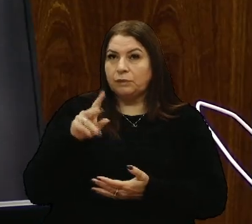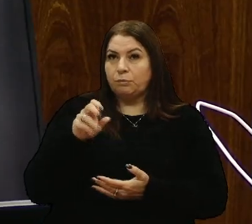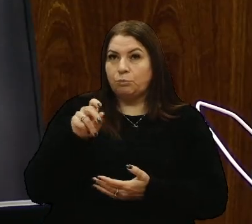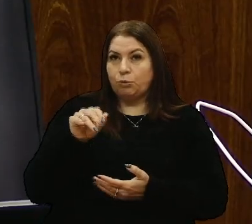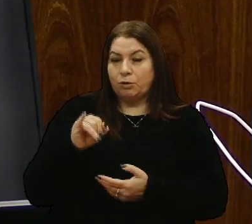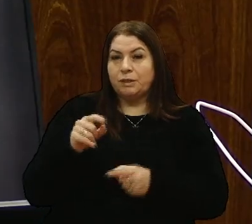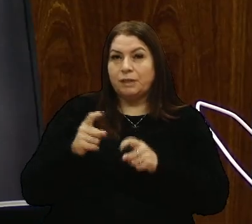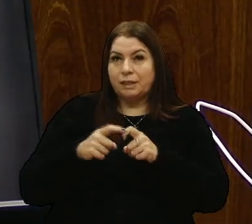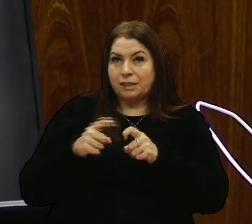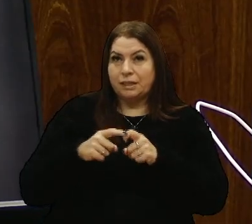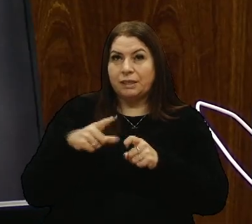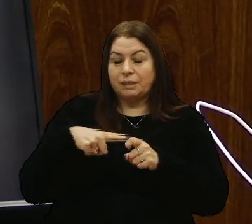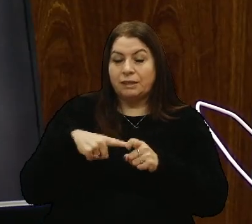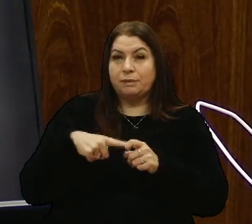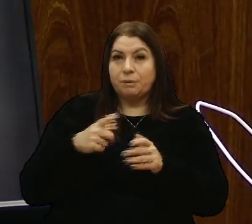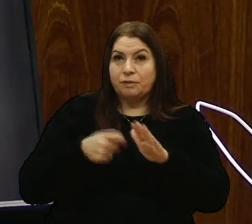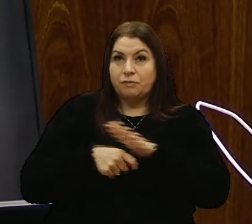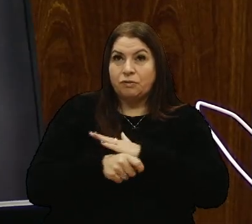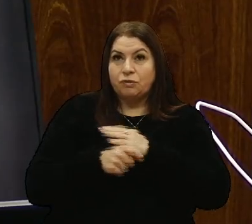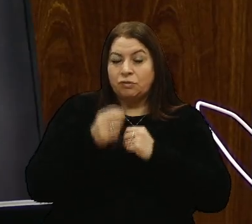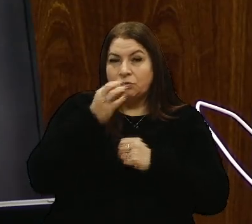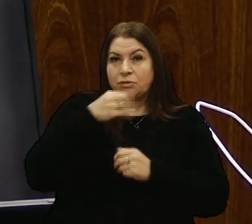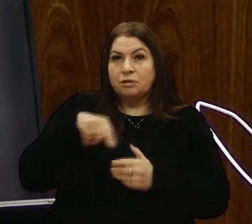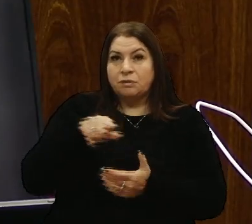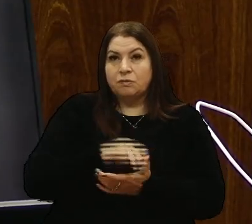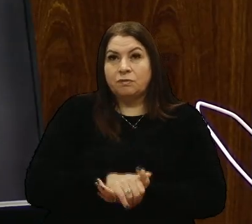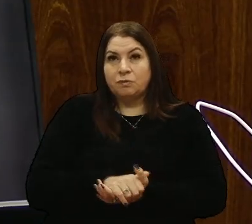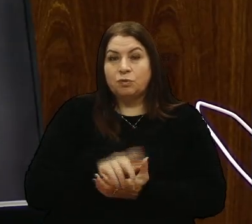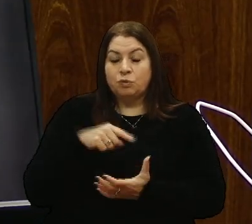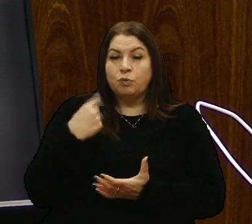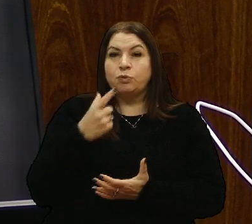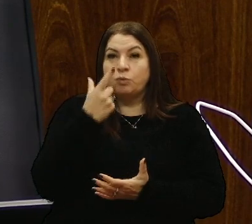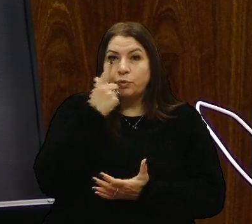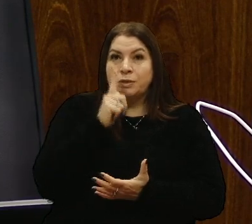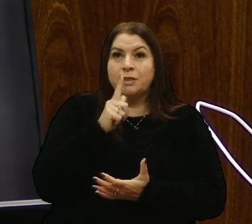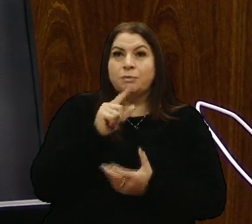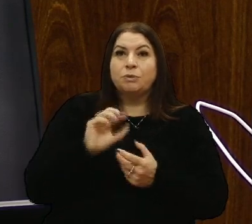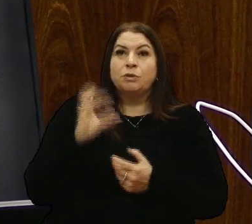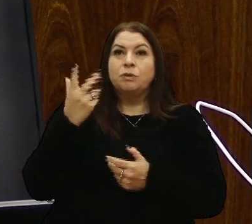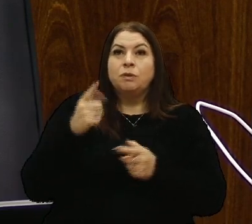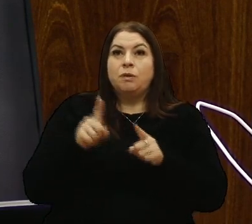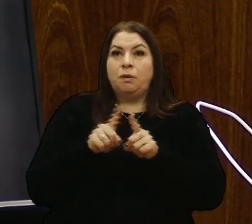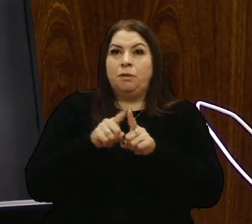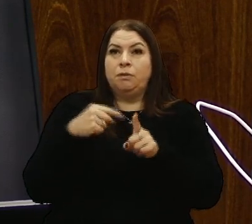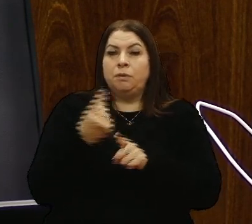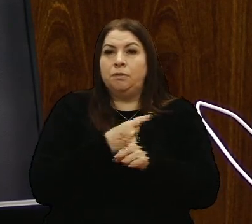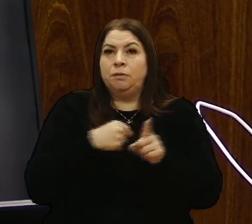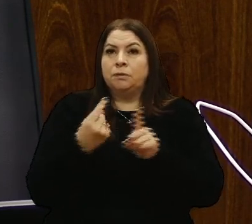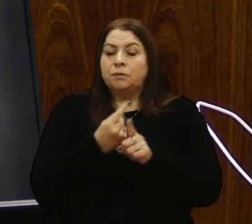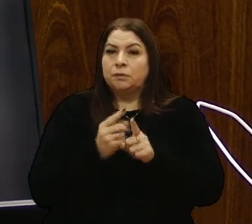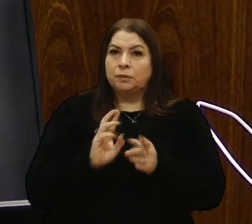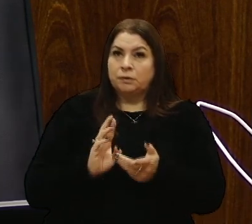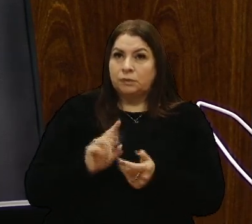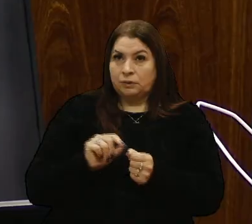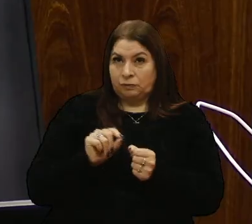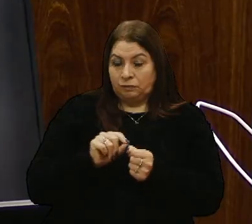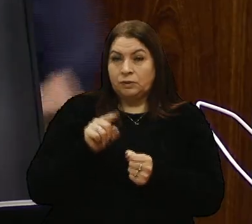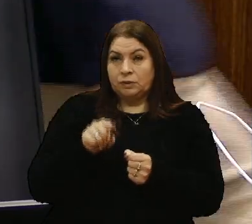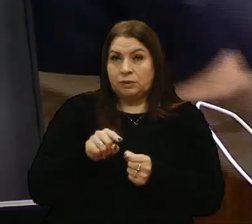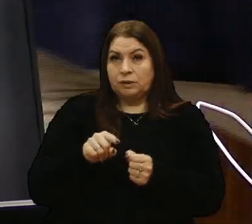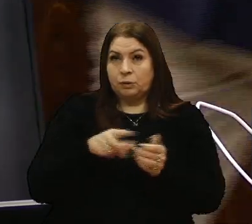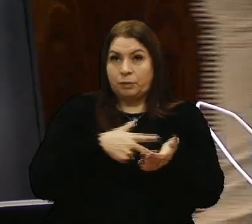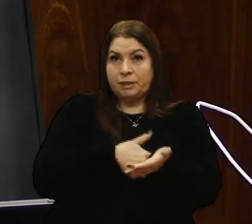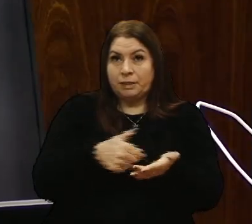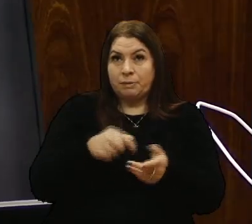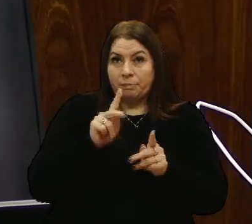policlínica, tivéssemos esse investimento em Caxias do Sul, nós conseguiríamos resolver também essa questão da realização do exame